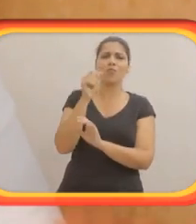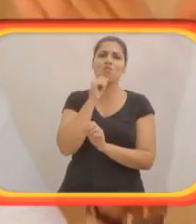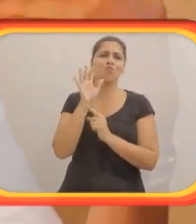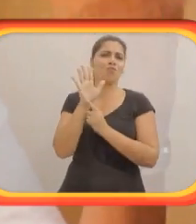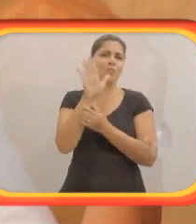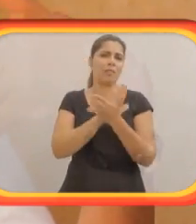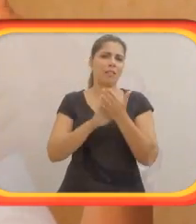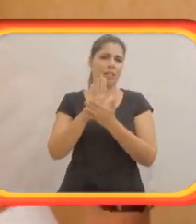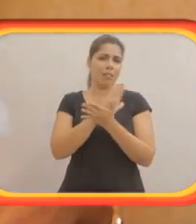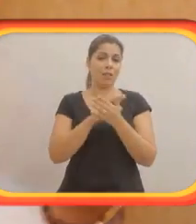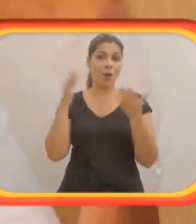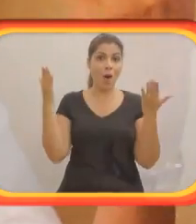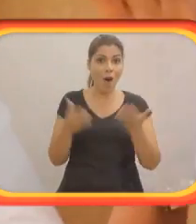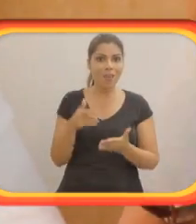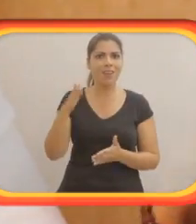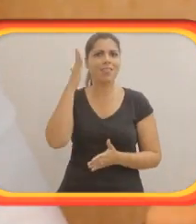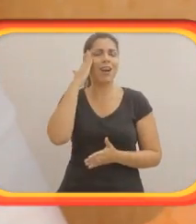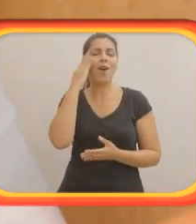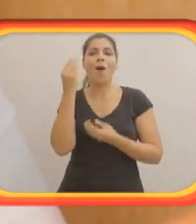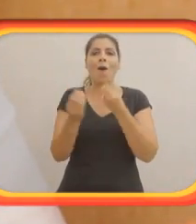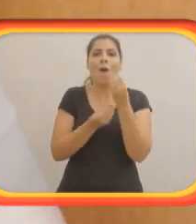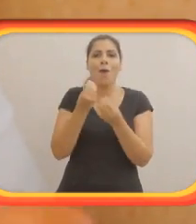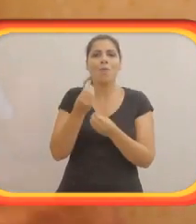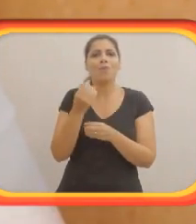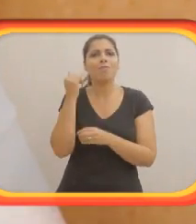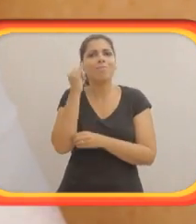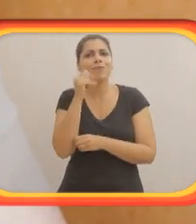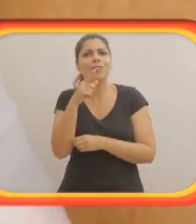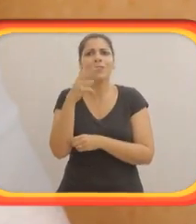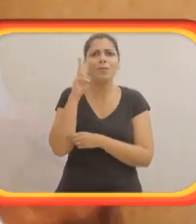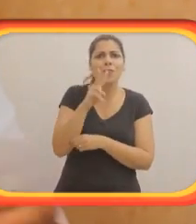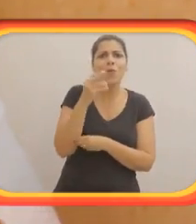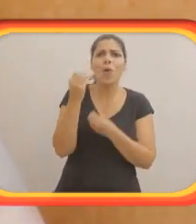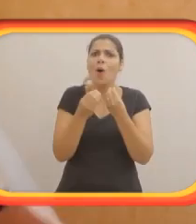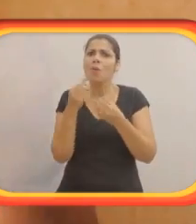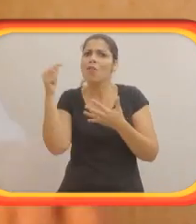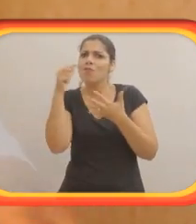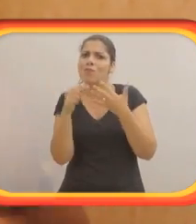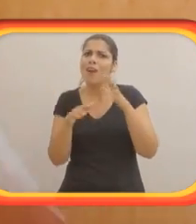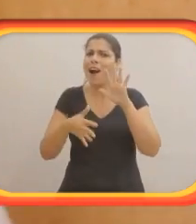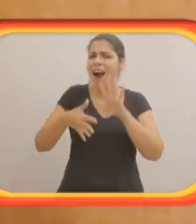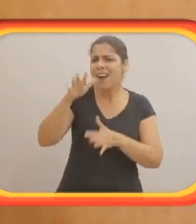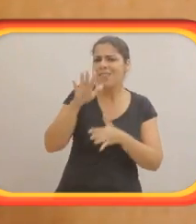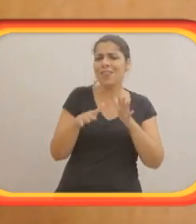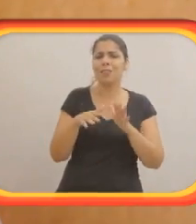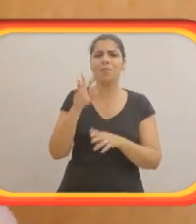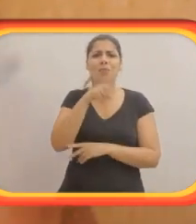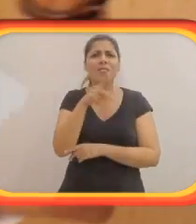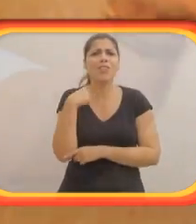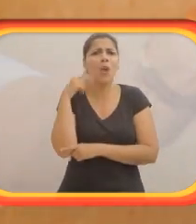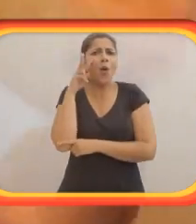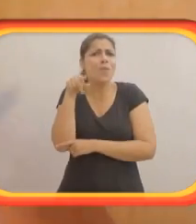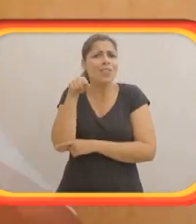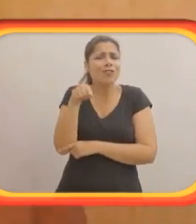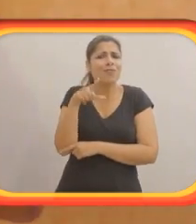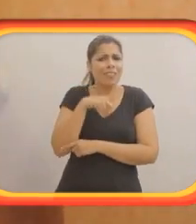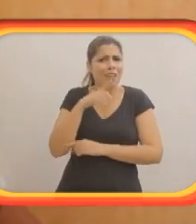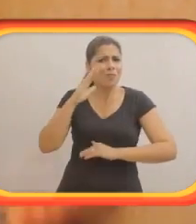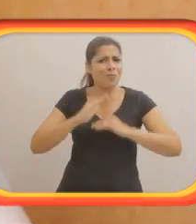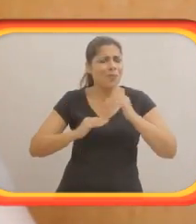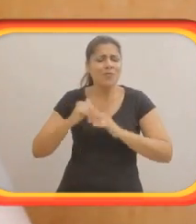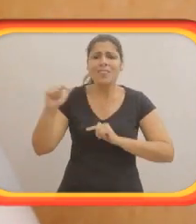sentido, que um ano atrás não era relevante para ele, mas hoje é. Então, você vê que ele sabe que pode recorrer a você ou que